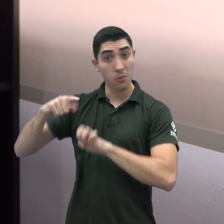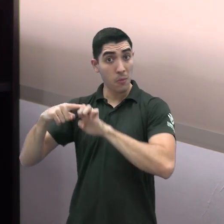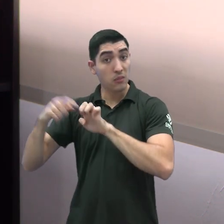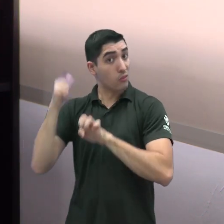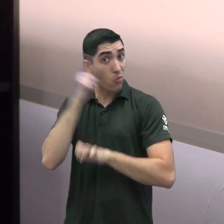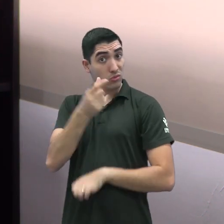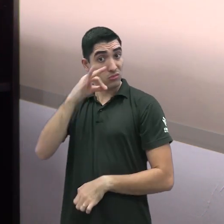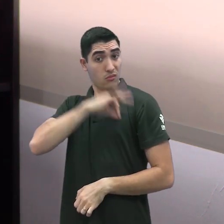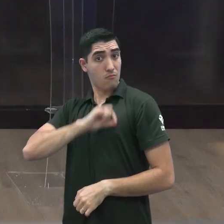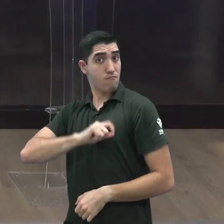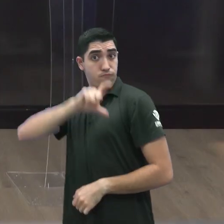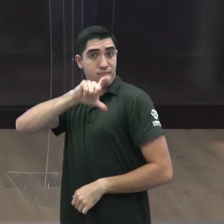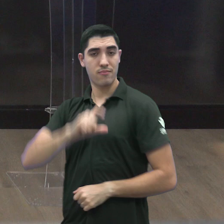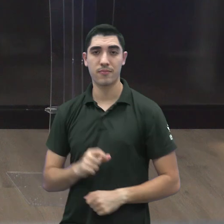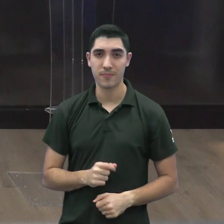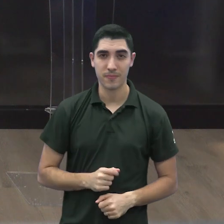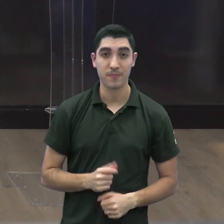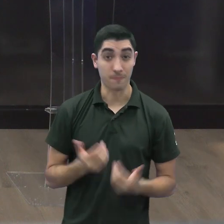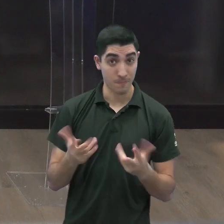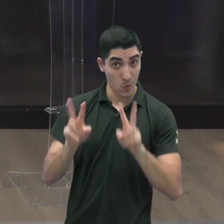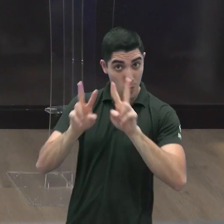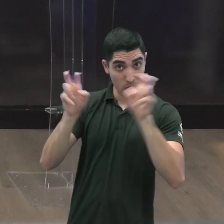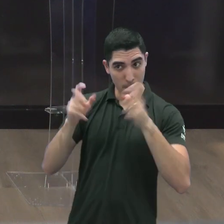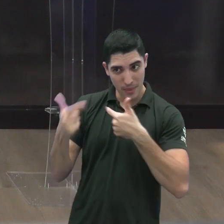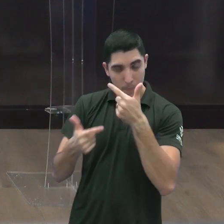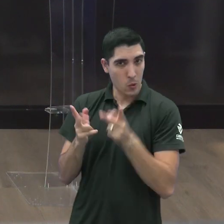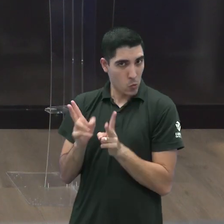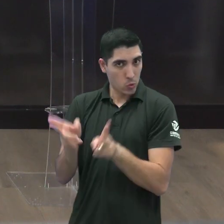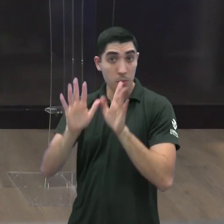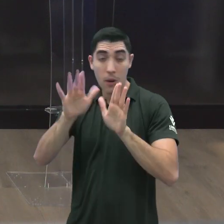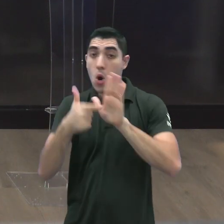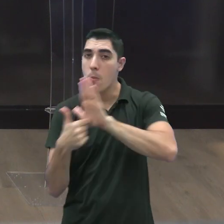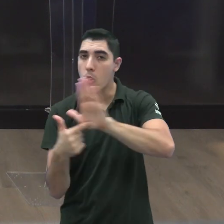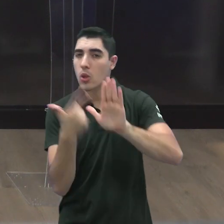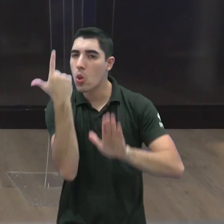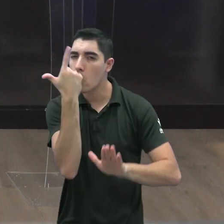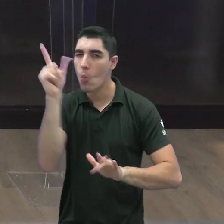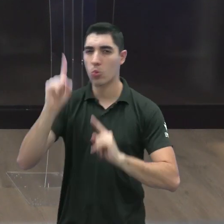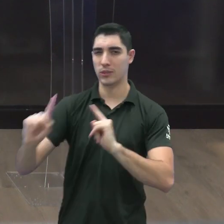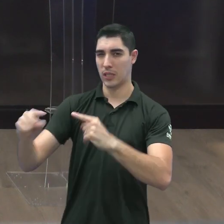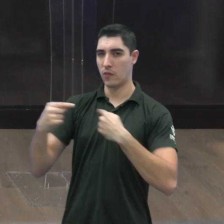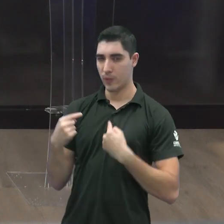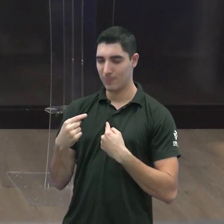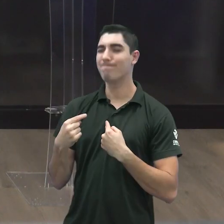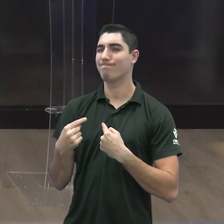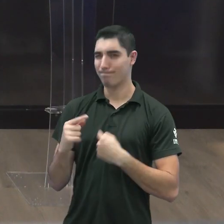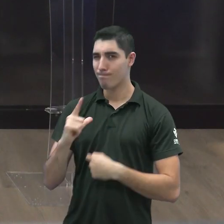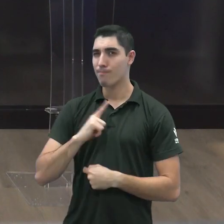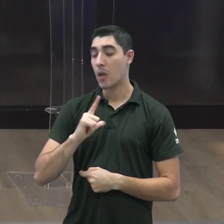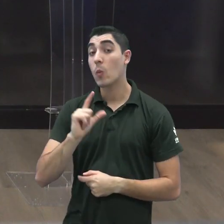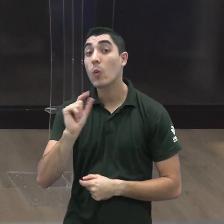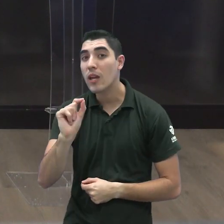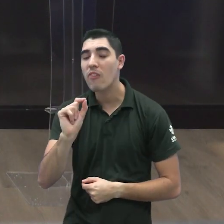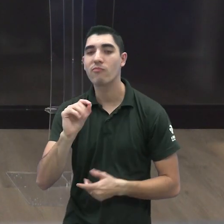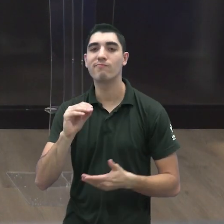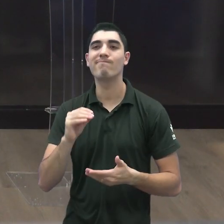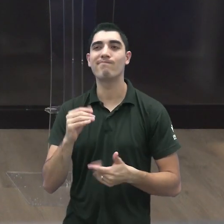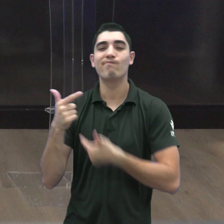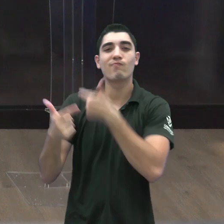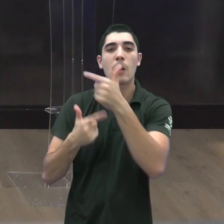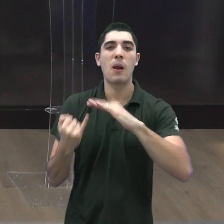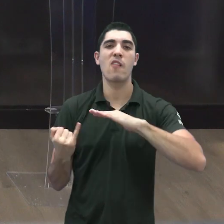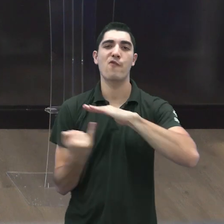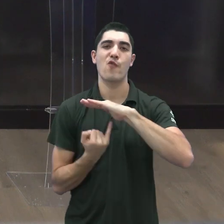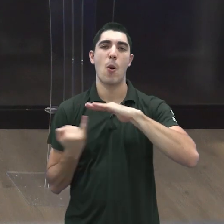o empregador ganha mais. E a gente continua no tema do Dia do Trabalho, mas para falar de outro desafio que muitos trabalhadores enfrentam,